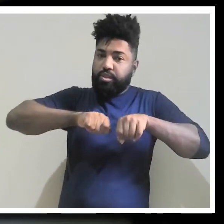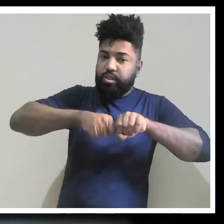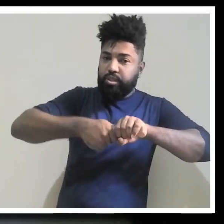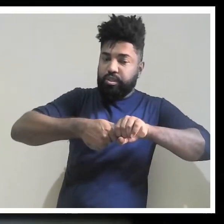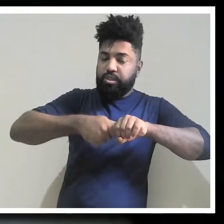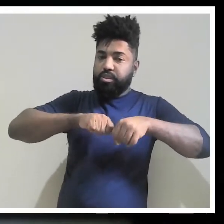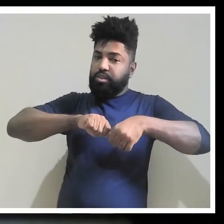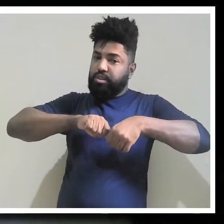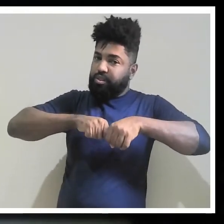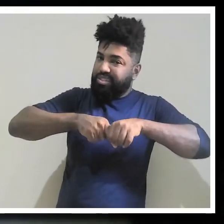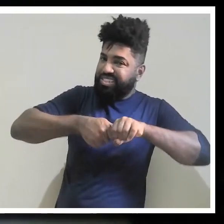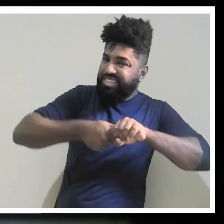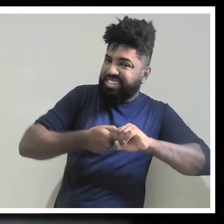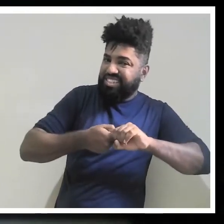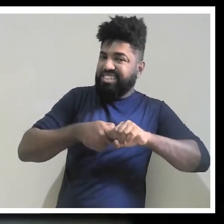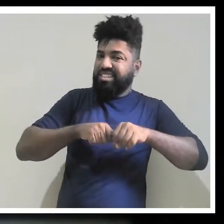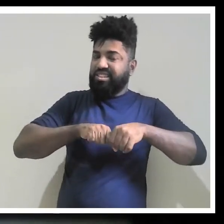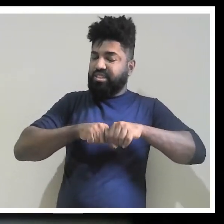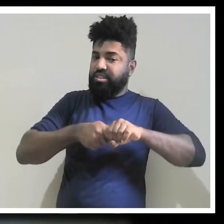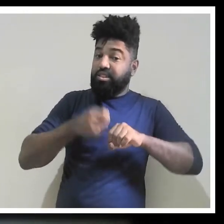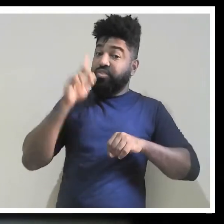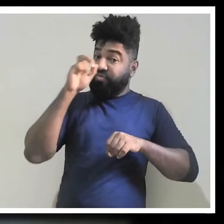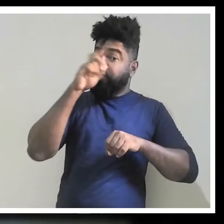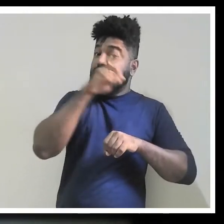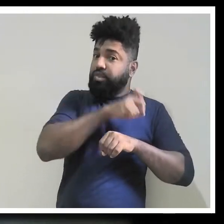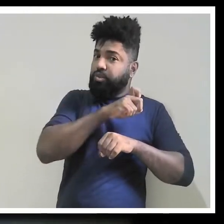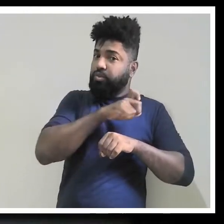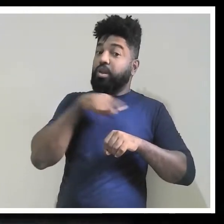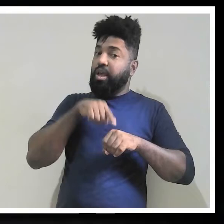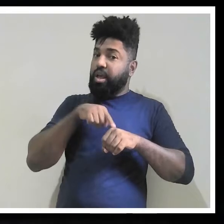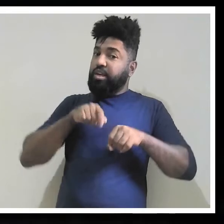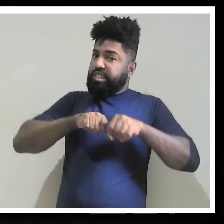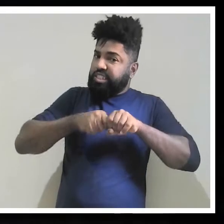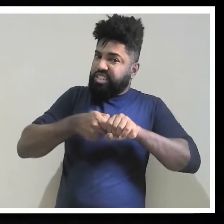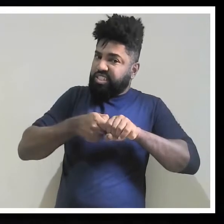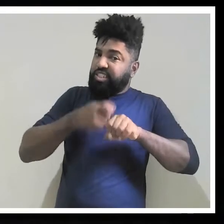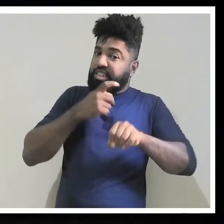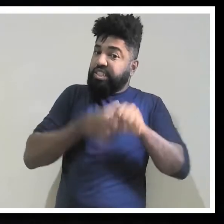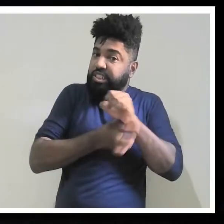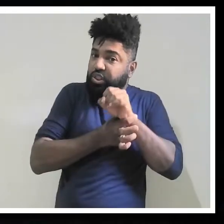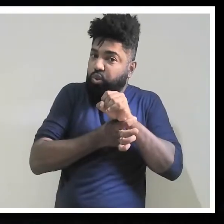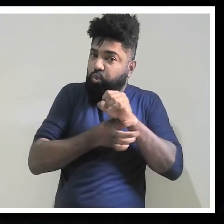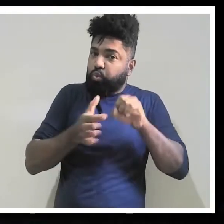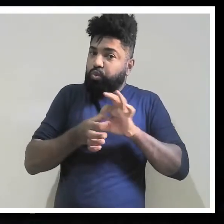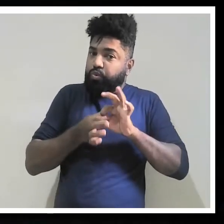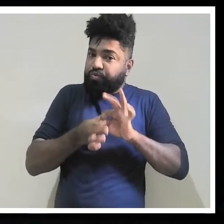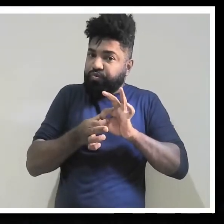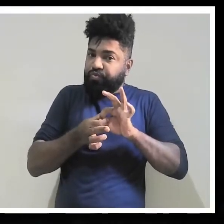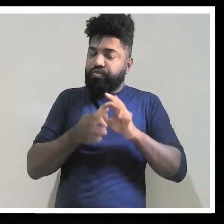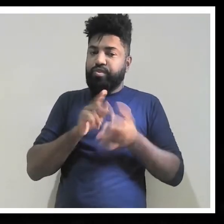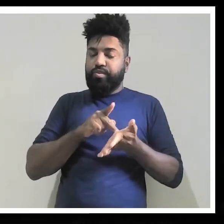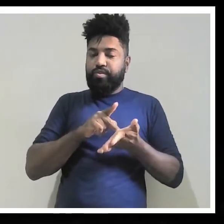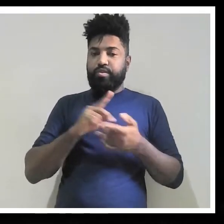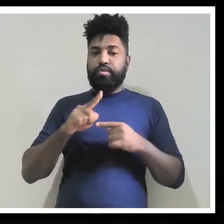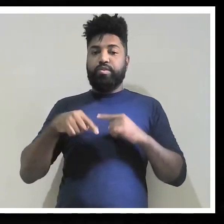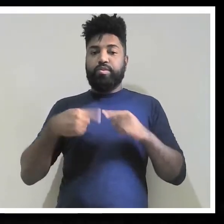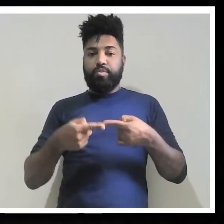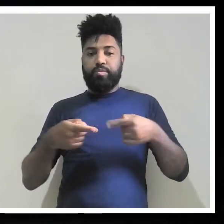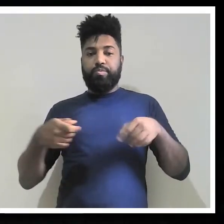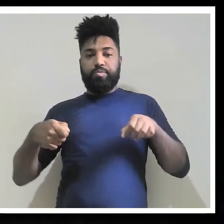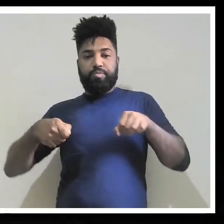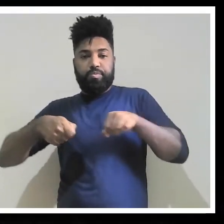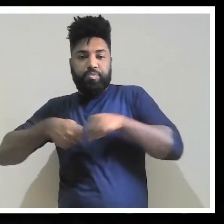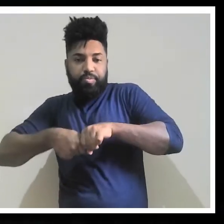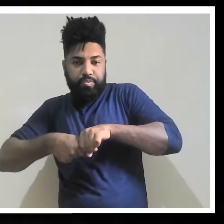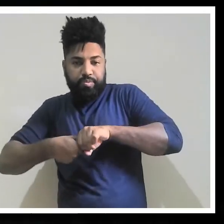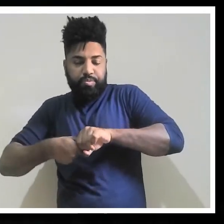mais difícil de encaixar, mais bem vedado significa que esse conjunto ficou. E então depois nós encaixamos também a mangueira de silicone.